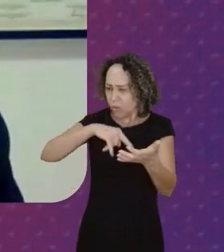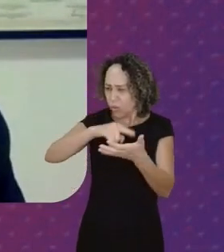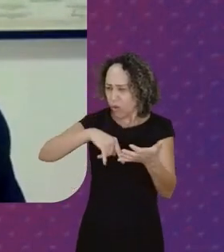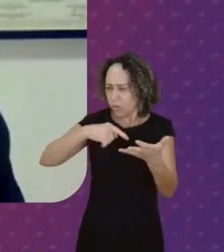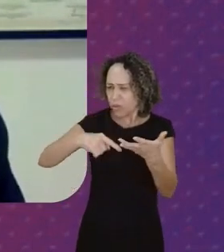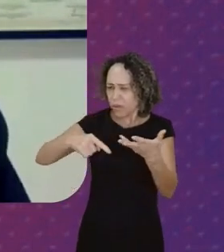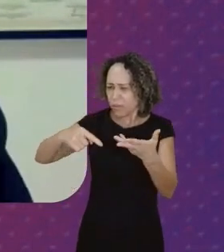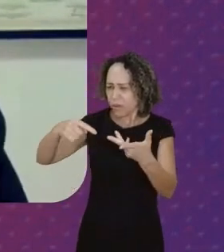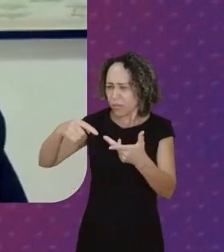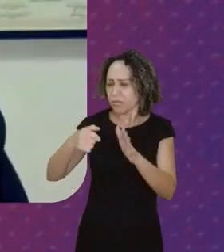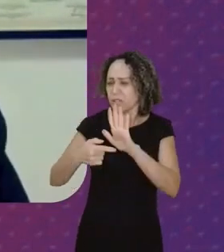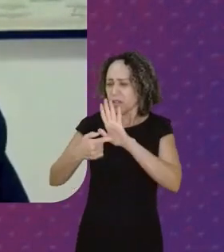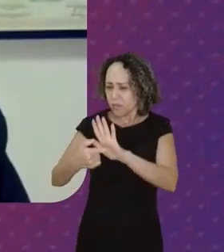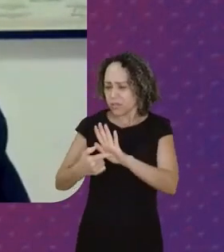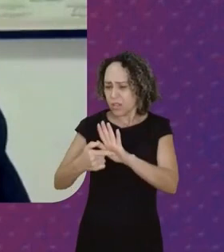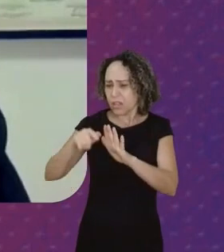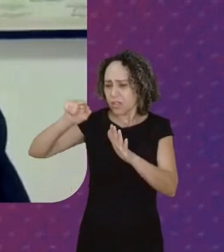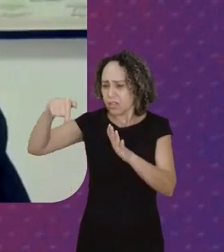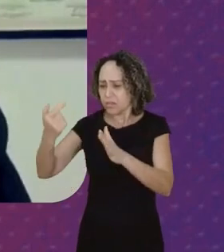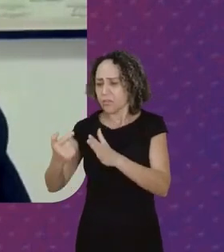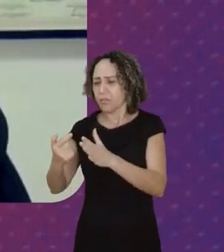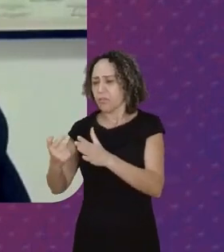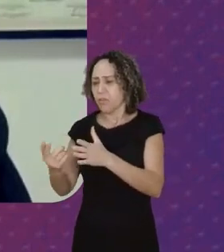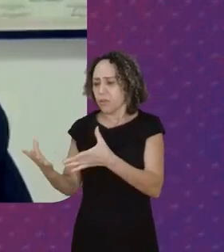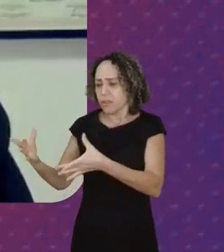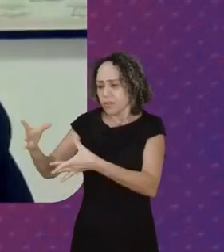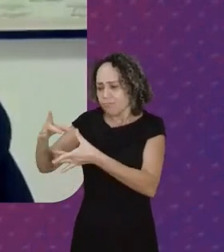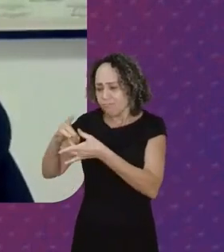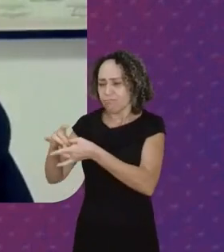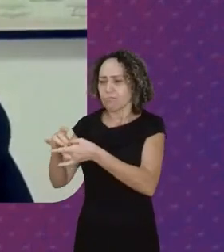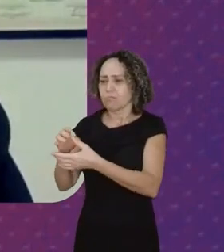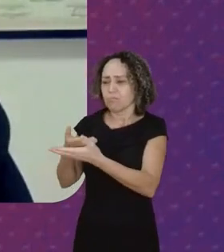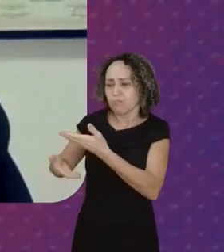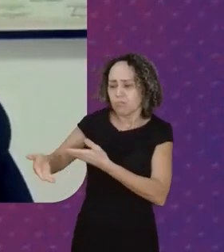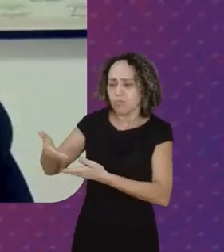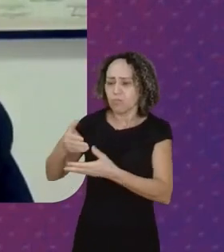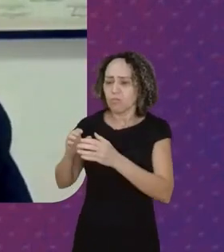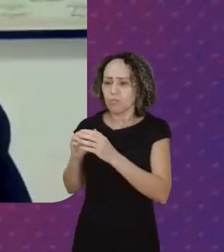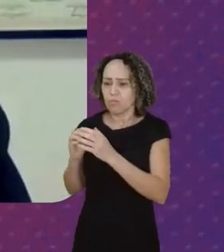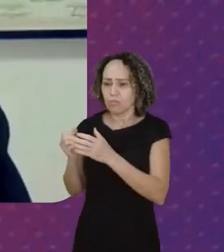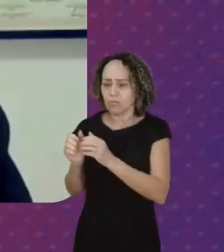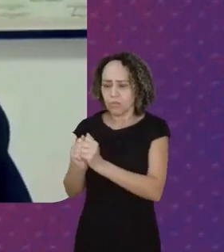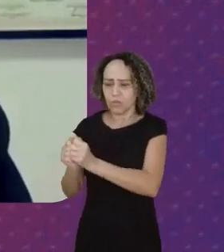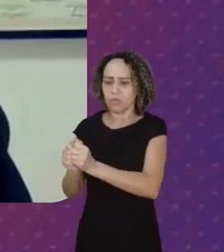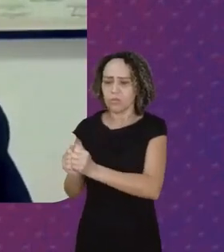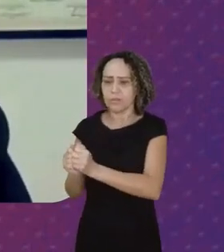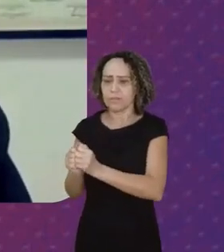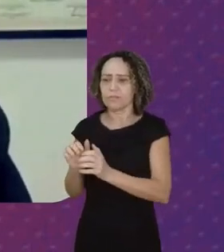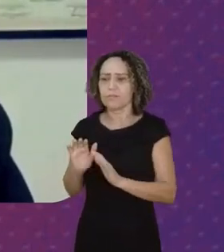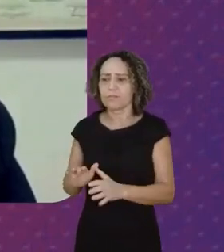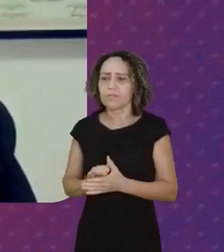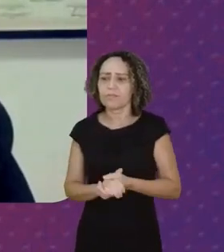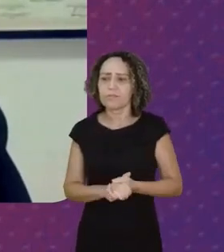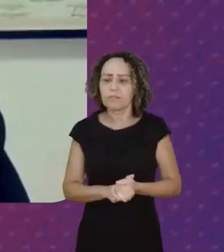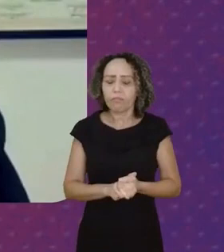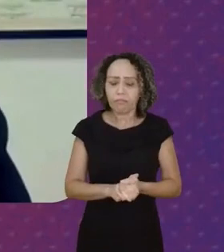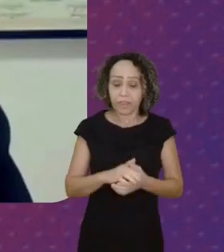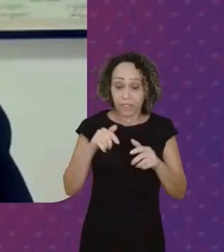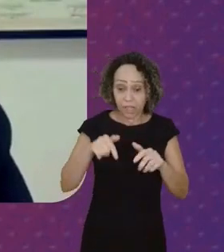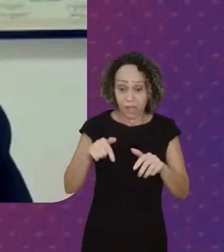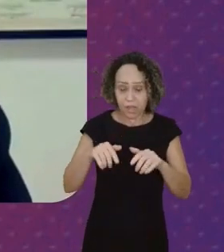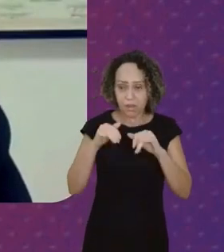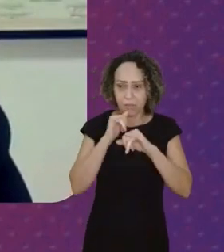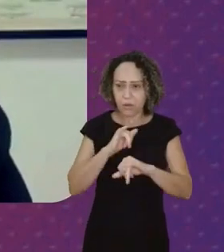né? Então, eu não sei, esse programa tem uma abrangência bem grande,